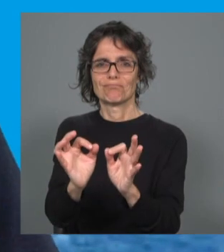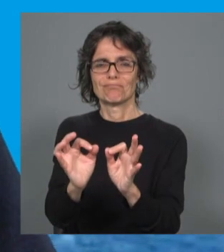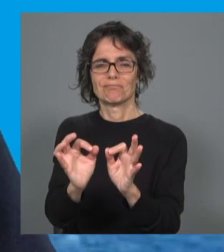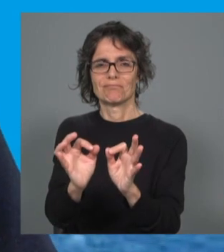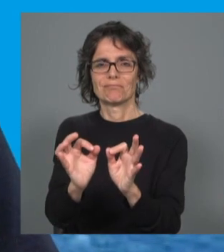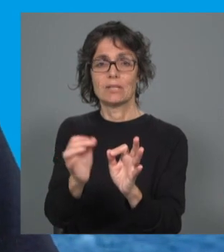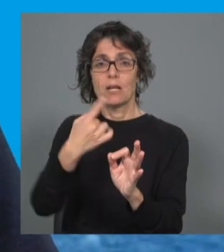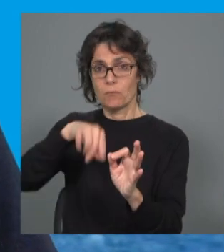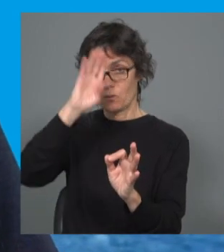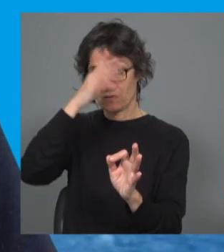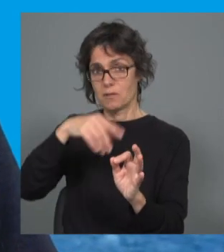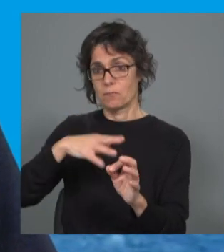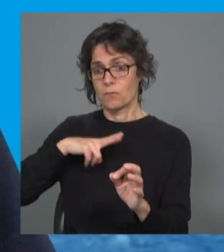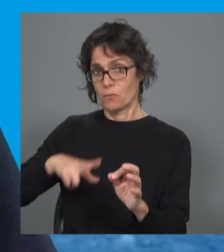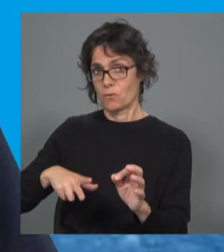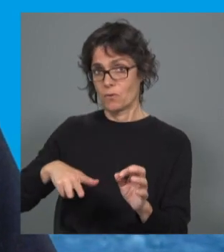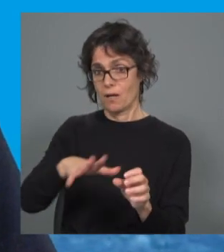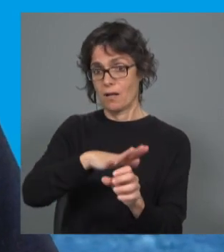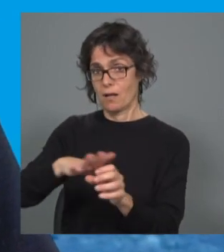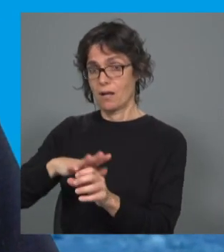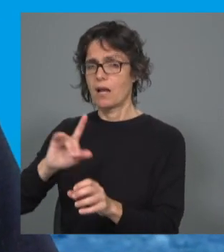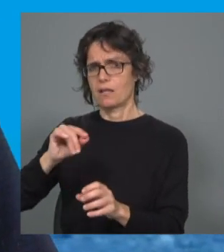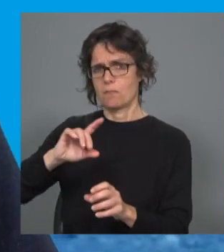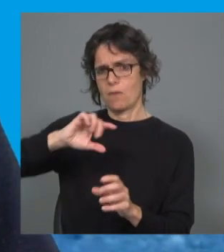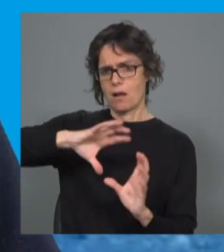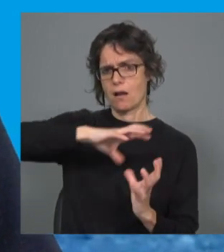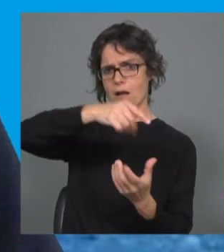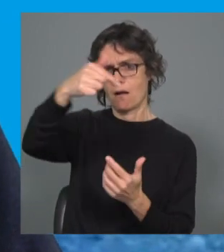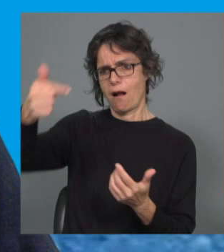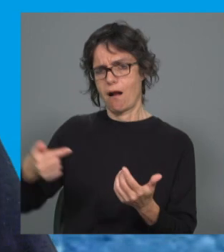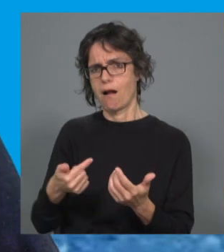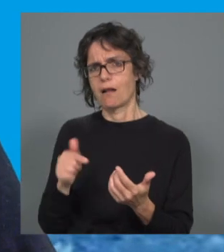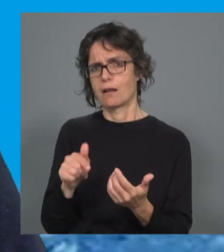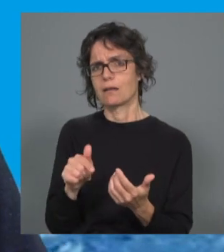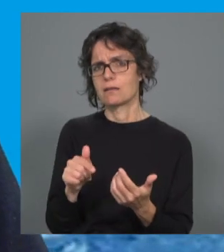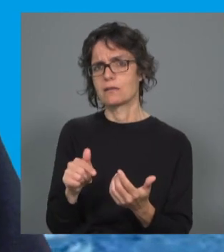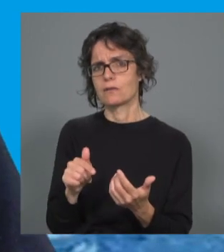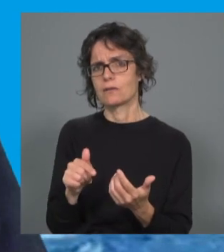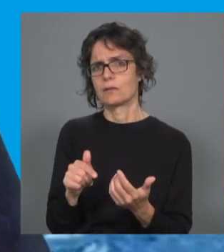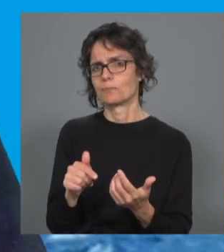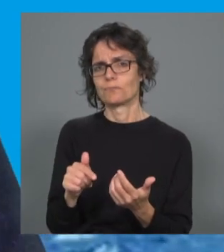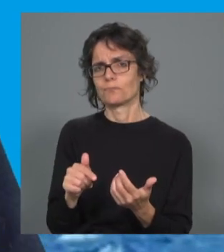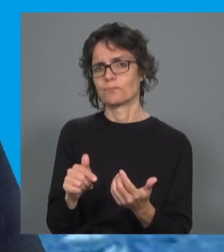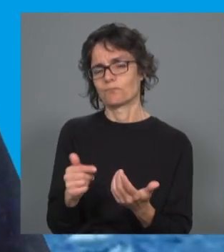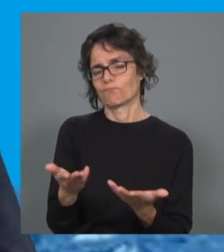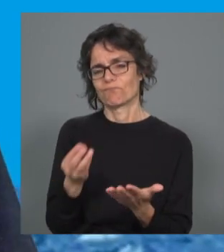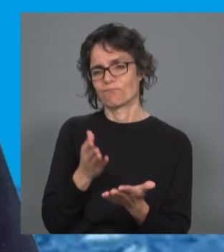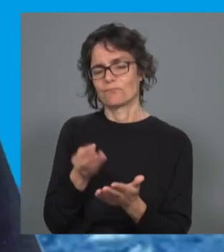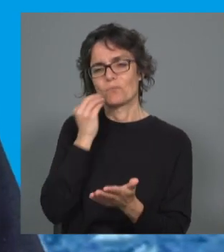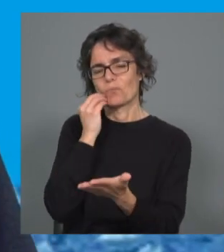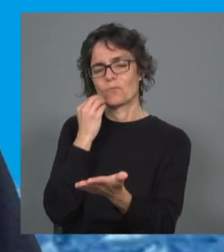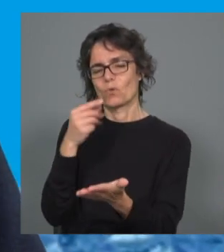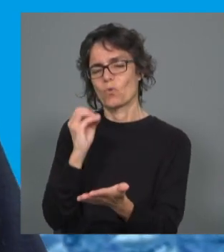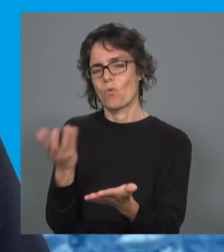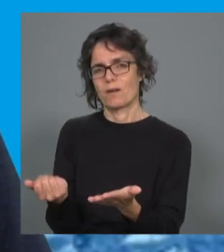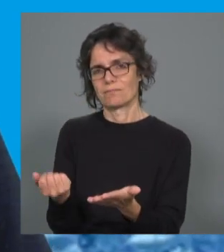pior noutras áreas do universo, isso não acontece, e acontece que haver um número